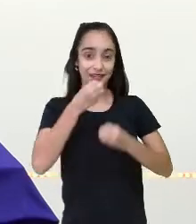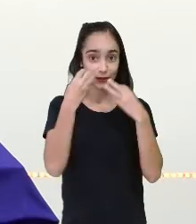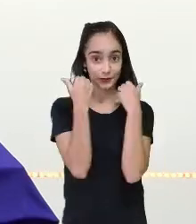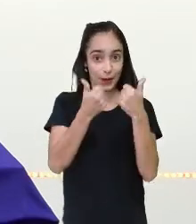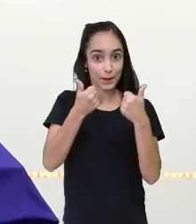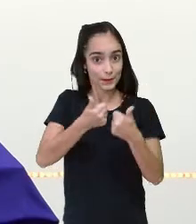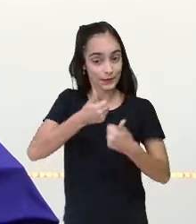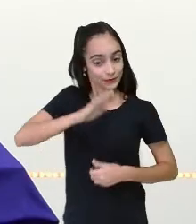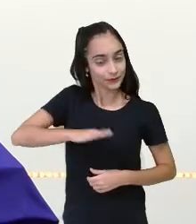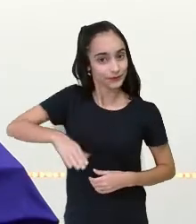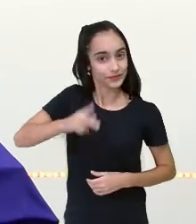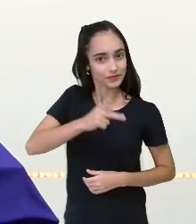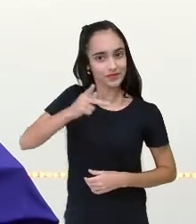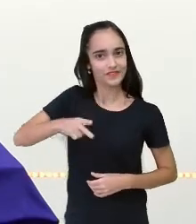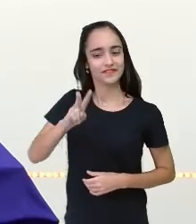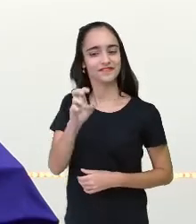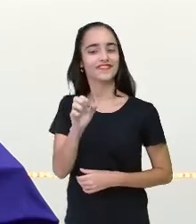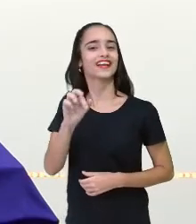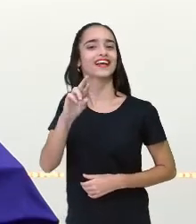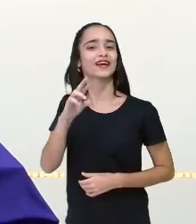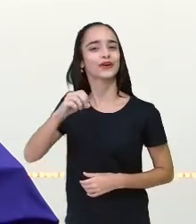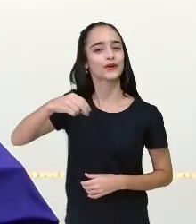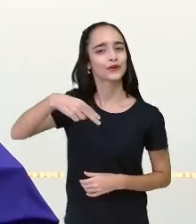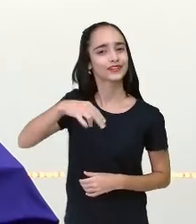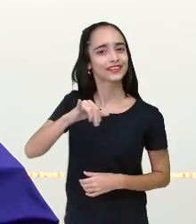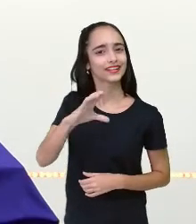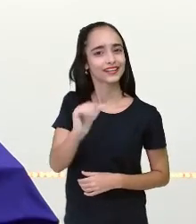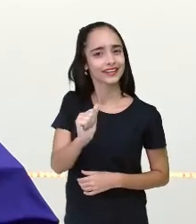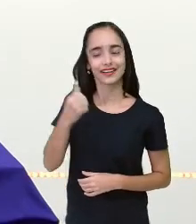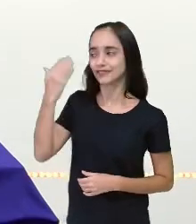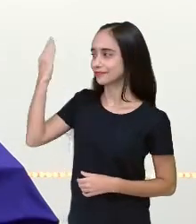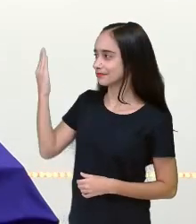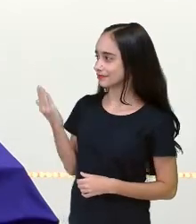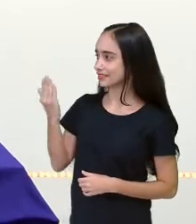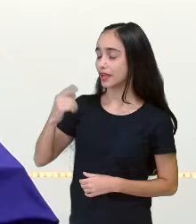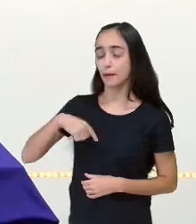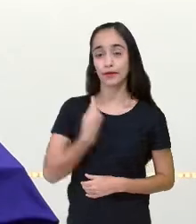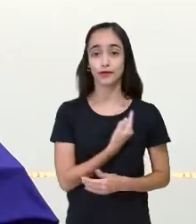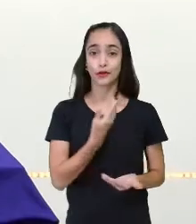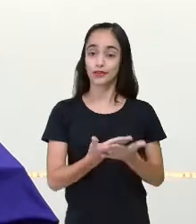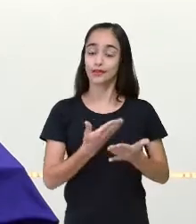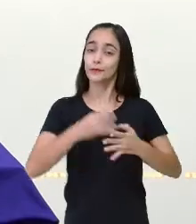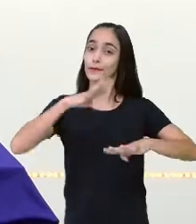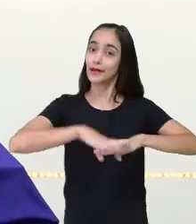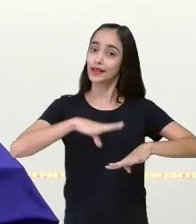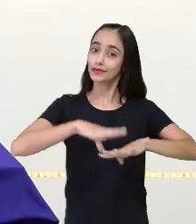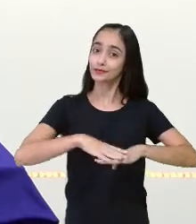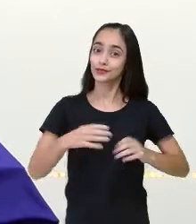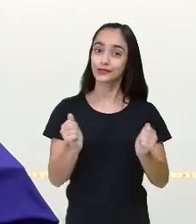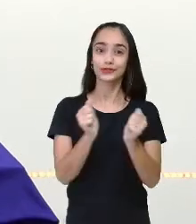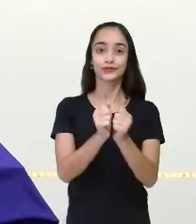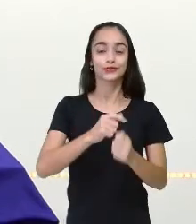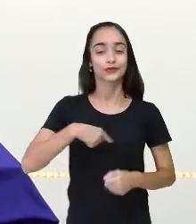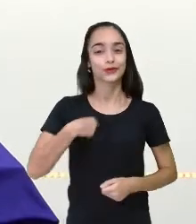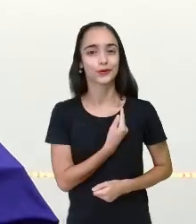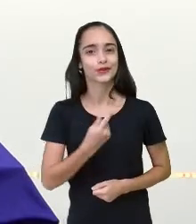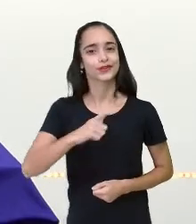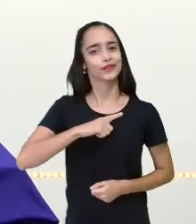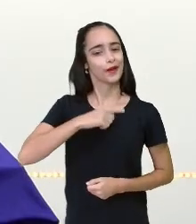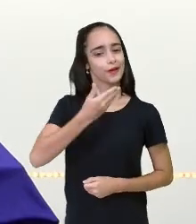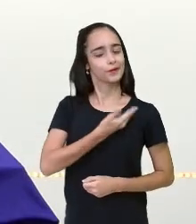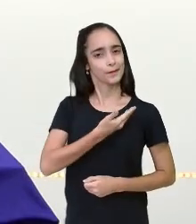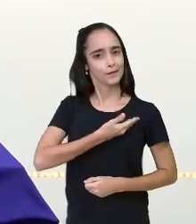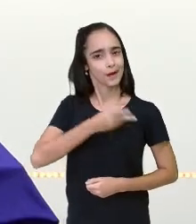Tudo bom, crianças? Sou a professora Verônica Marques, estamos aqui para mais uma aula de matemática e conosco aqui nos estúdios nós temos a professora